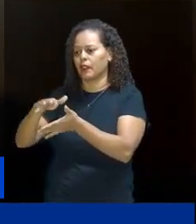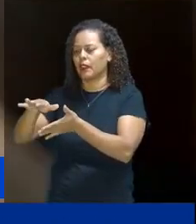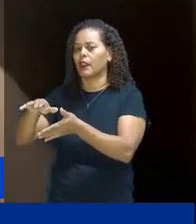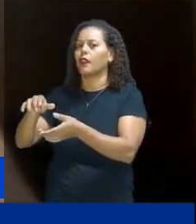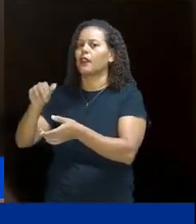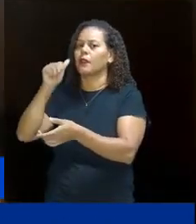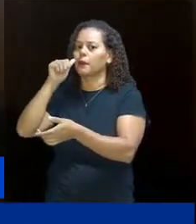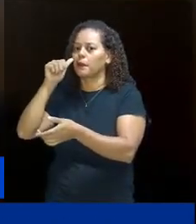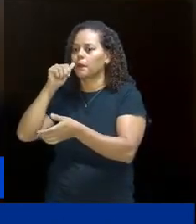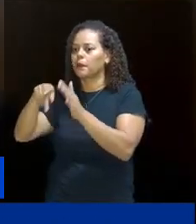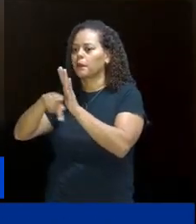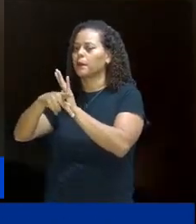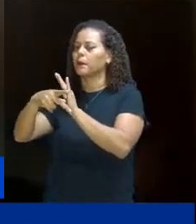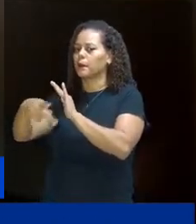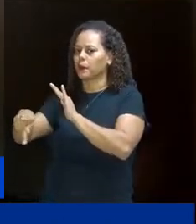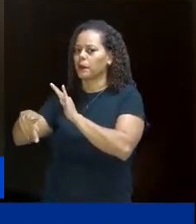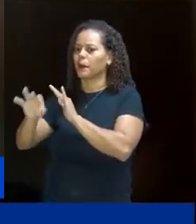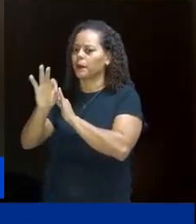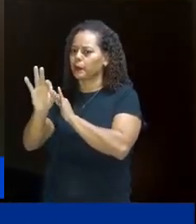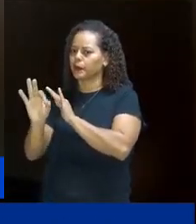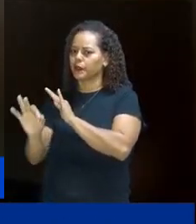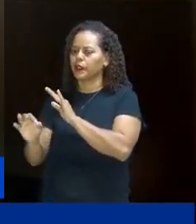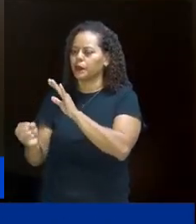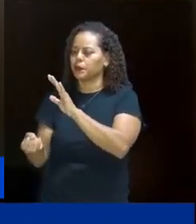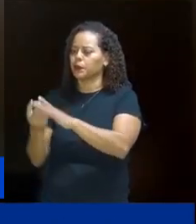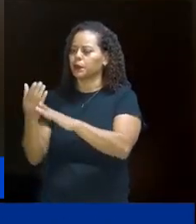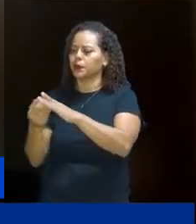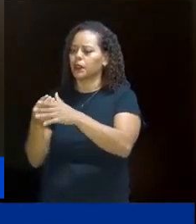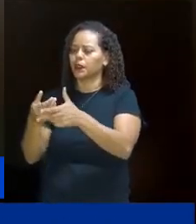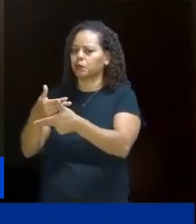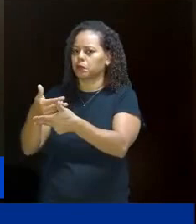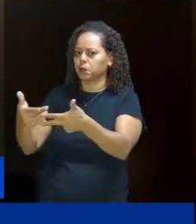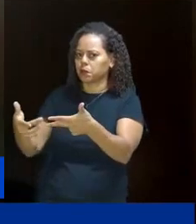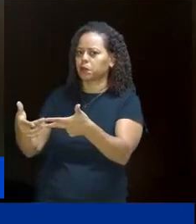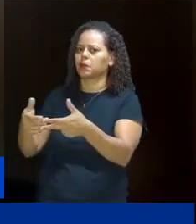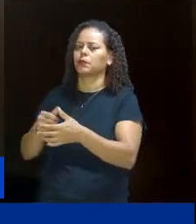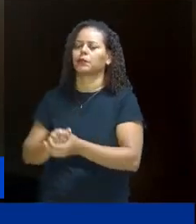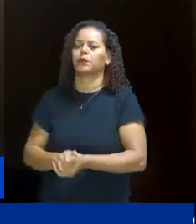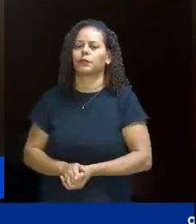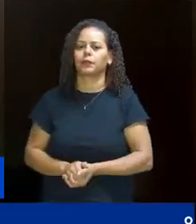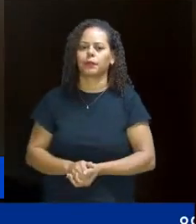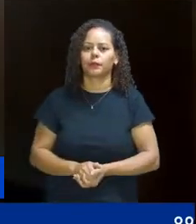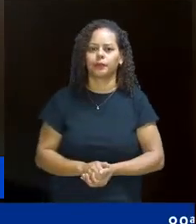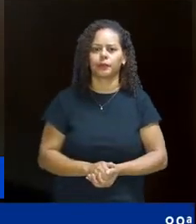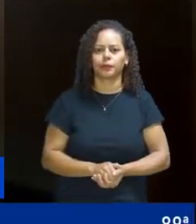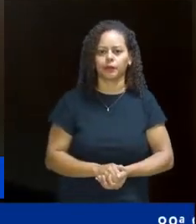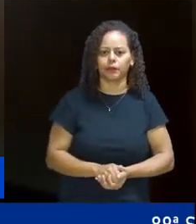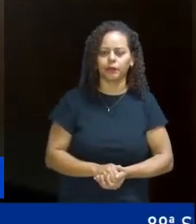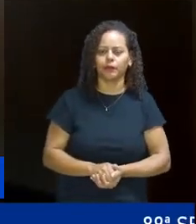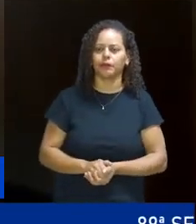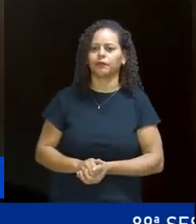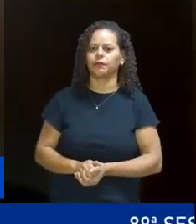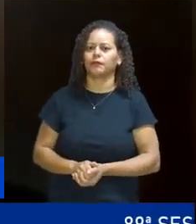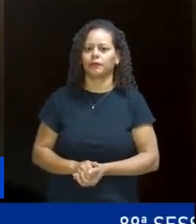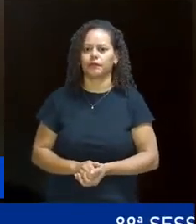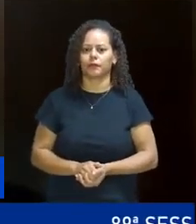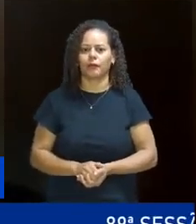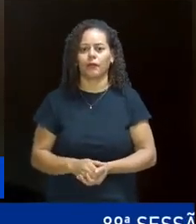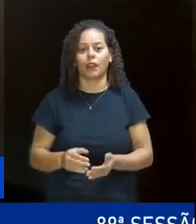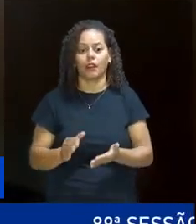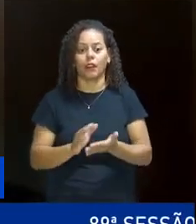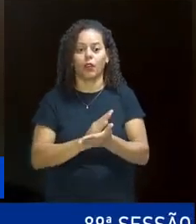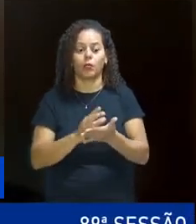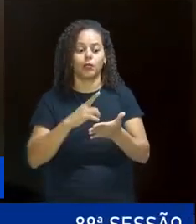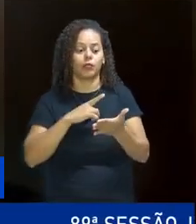mulheres. Nesse contexto, o NACEP e o Ministério Público Eleitoral sugeriram também, em razão das falhas não sanadas,